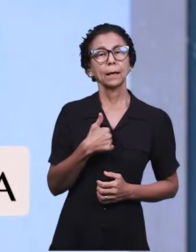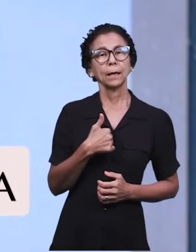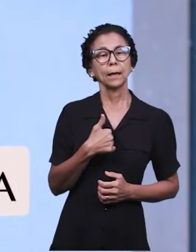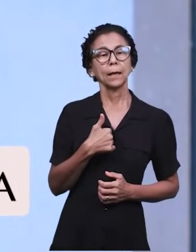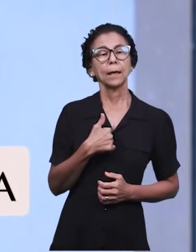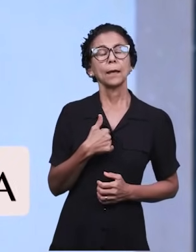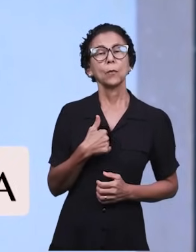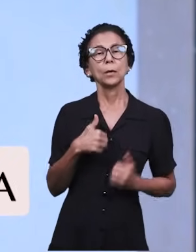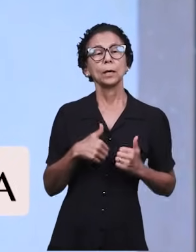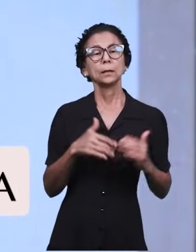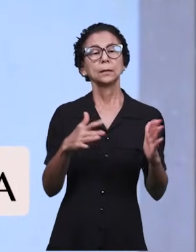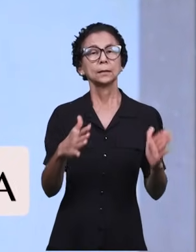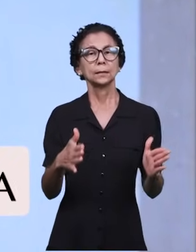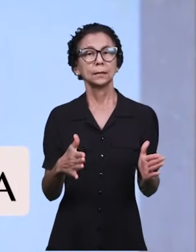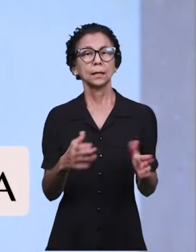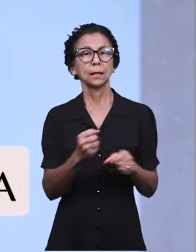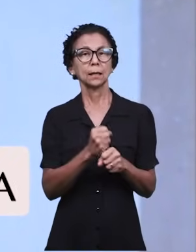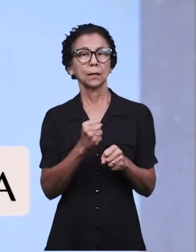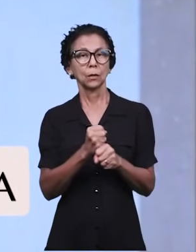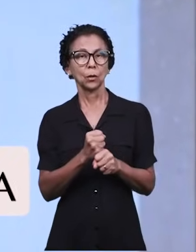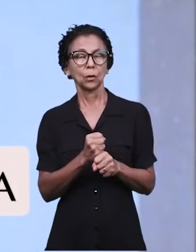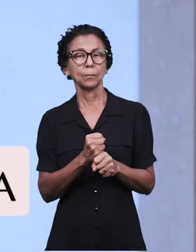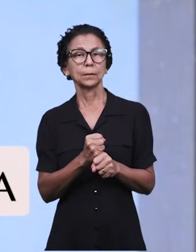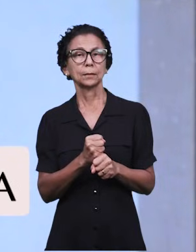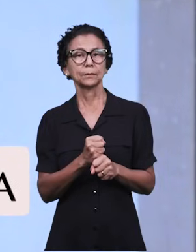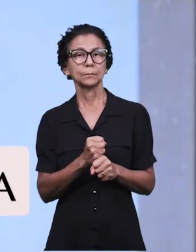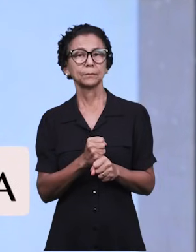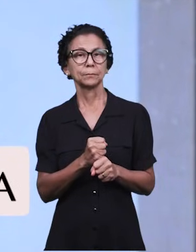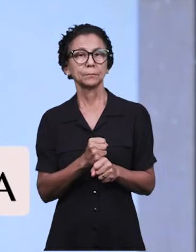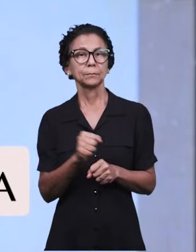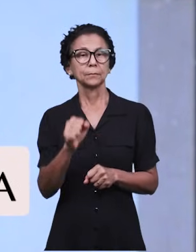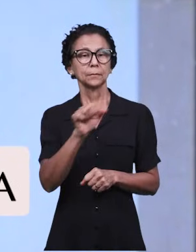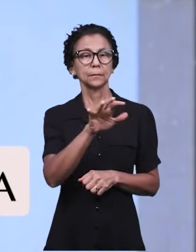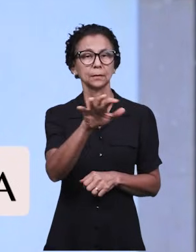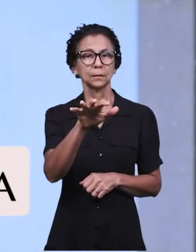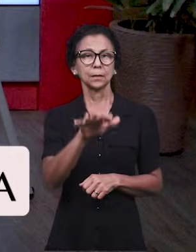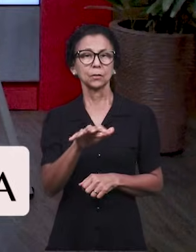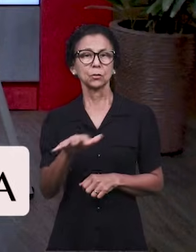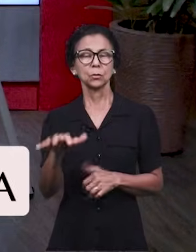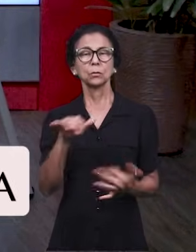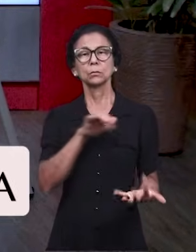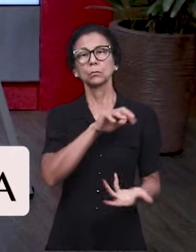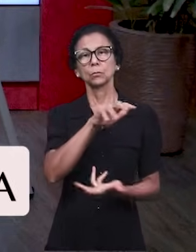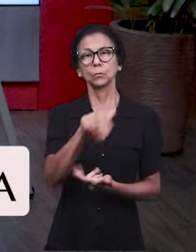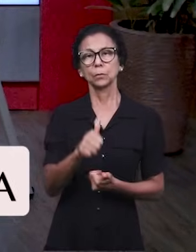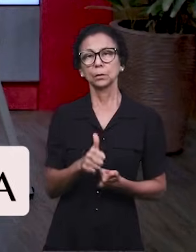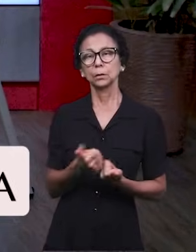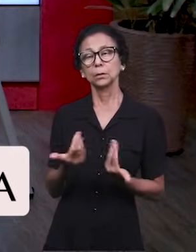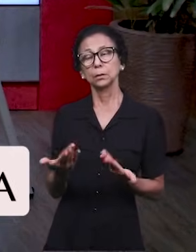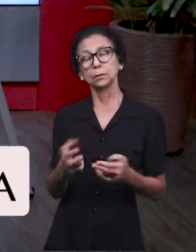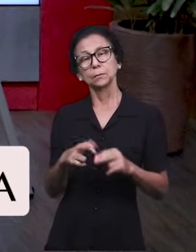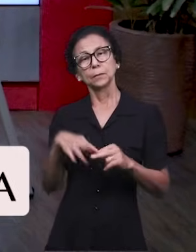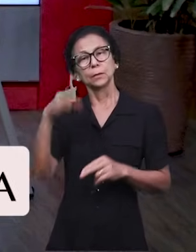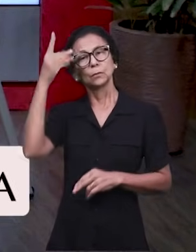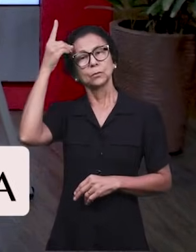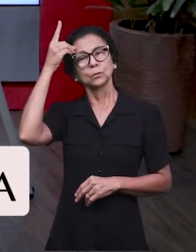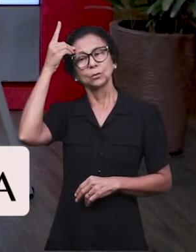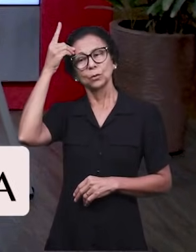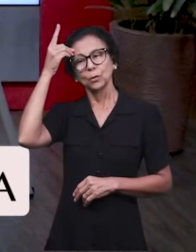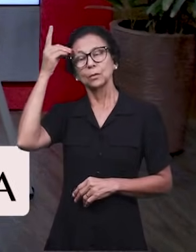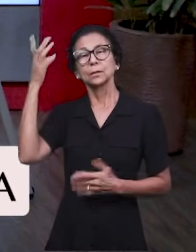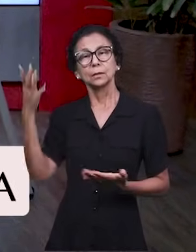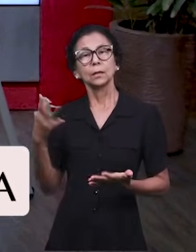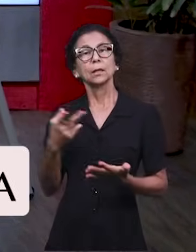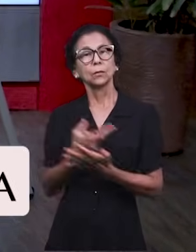àquela região do mundo e através dos dons espirituais. E isso